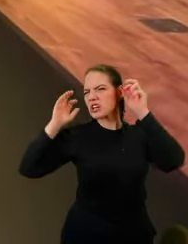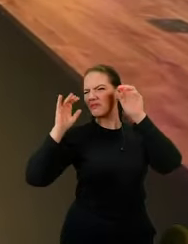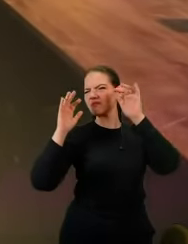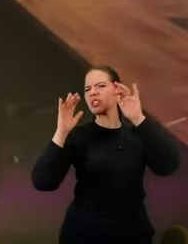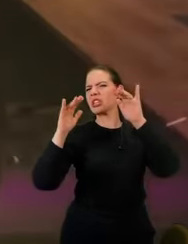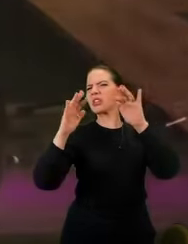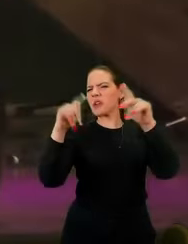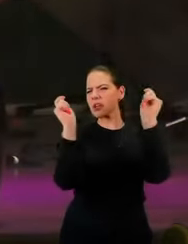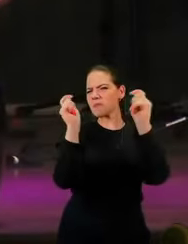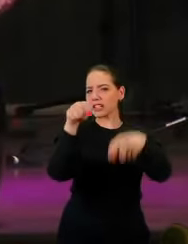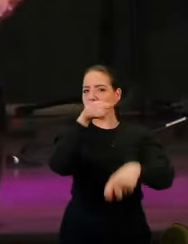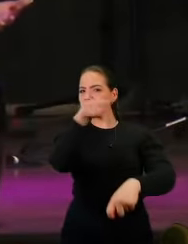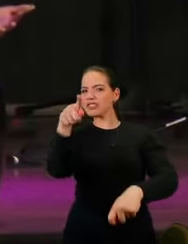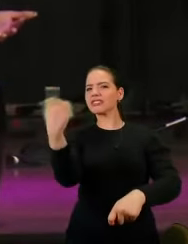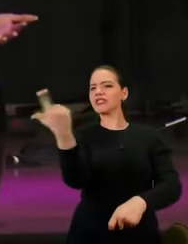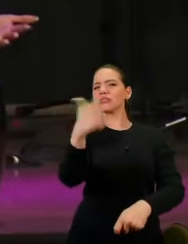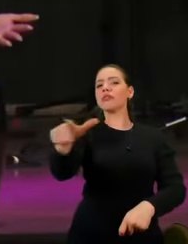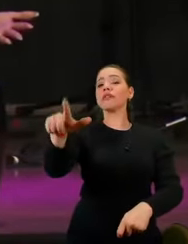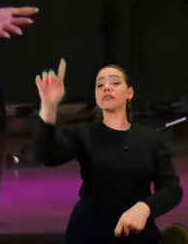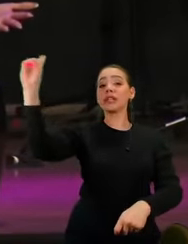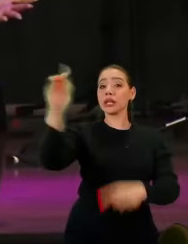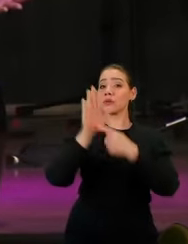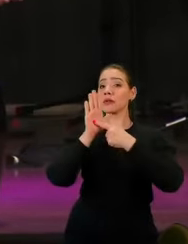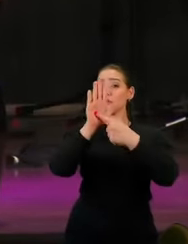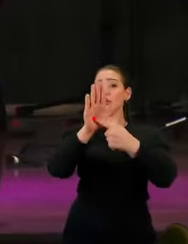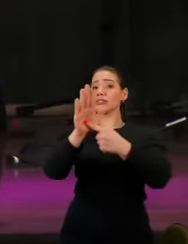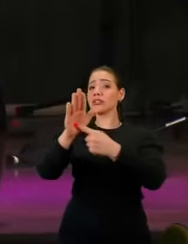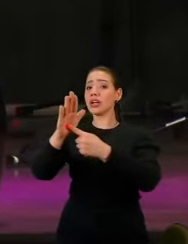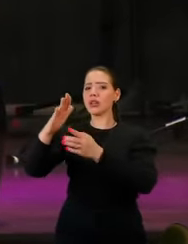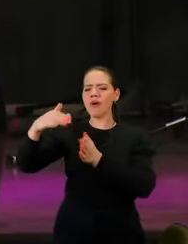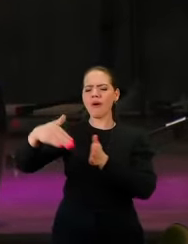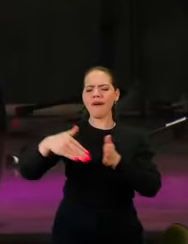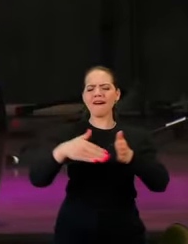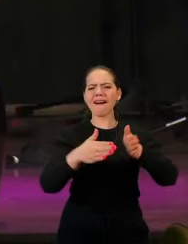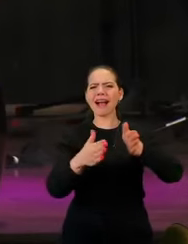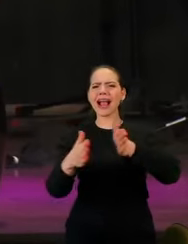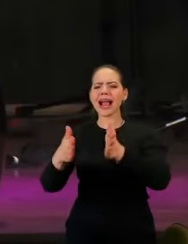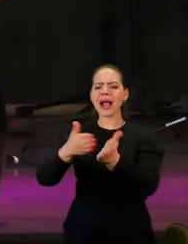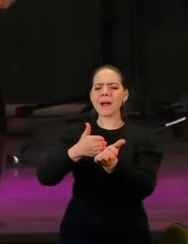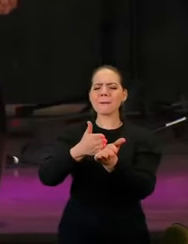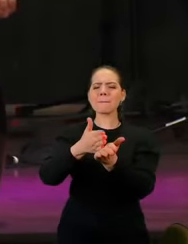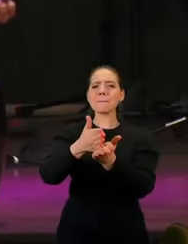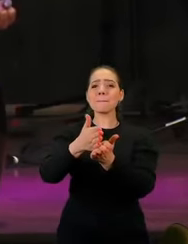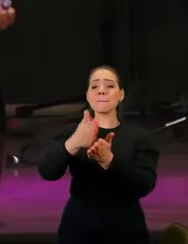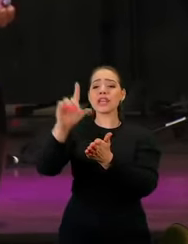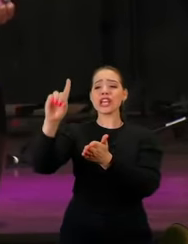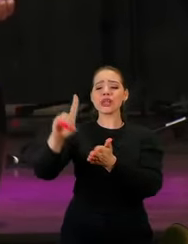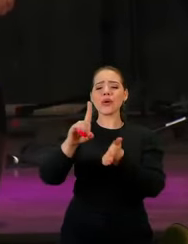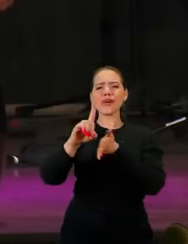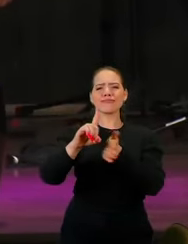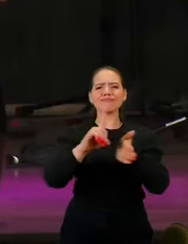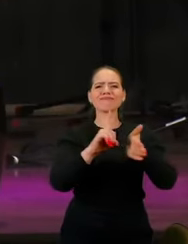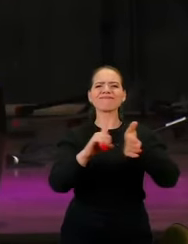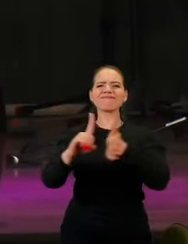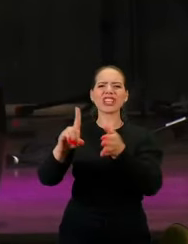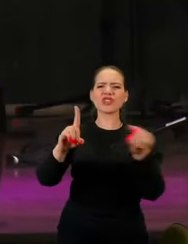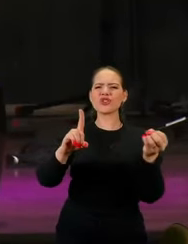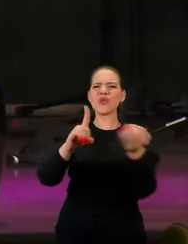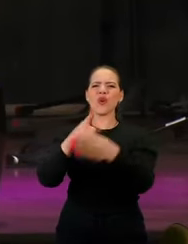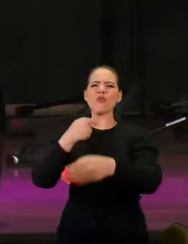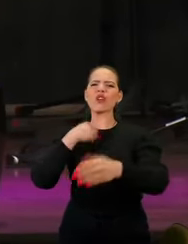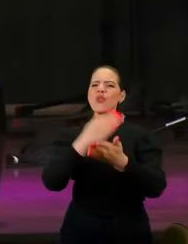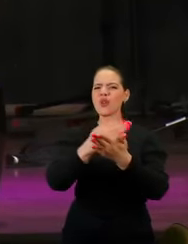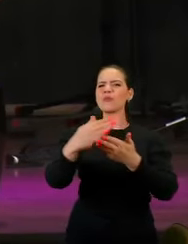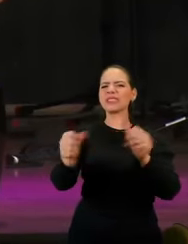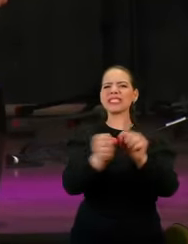um caminho novo. Você não percebeu ainda? Eu estou fazendo algo novo no meio da adoração no Brasil.